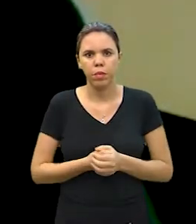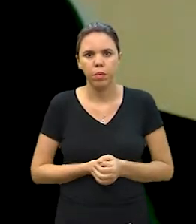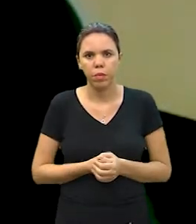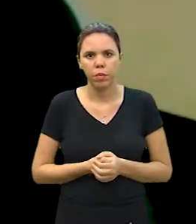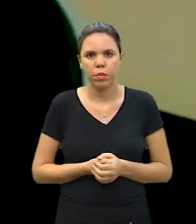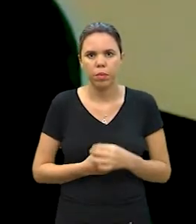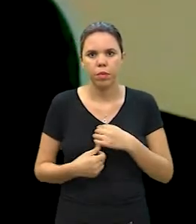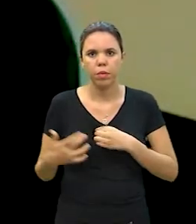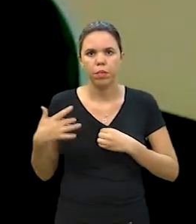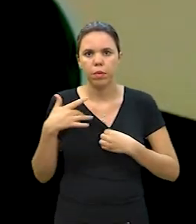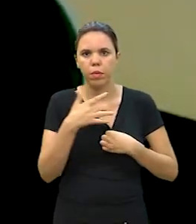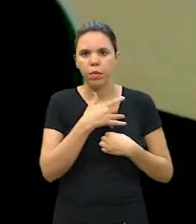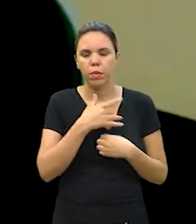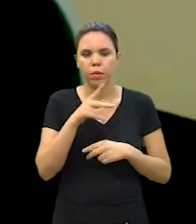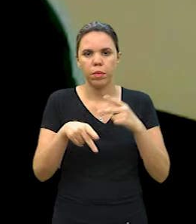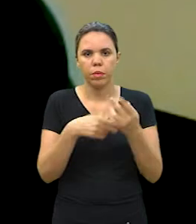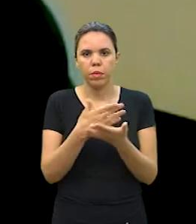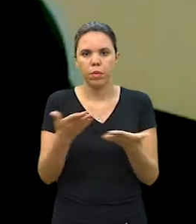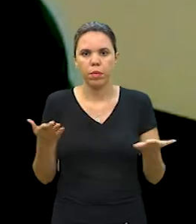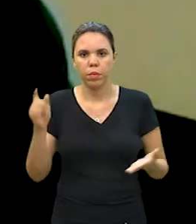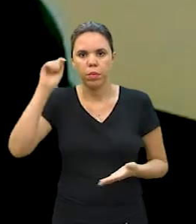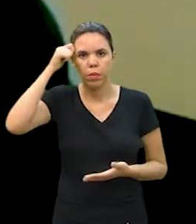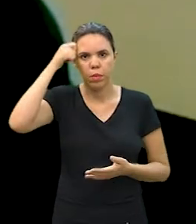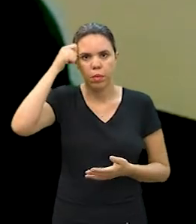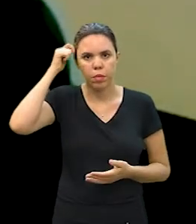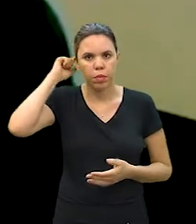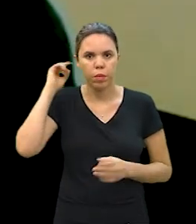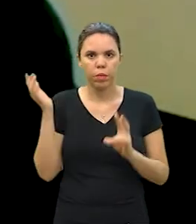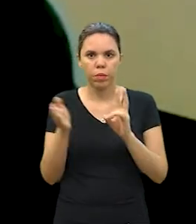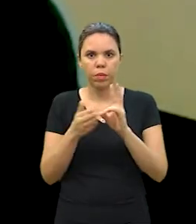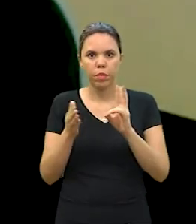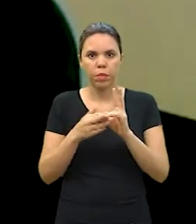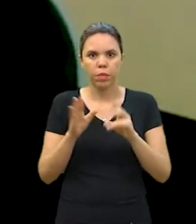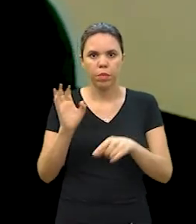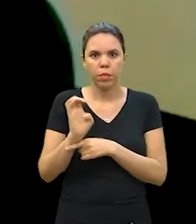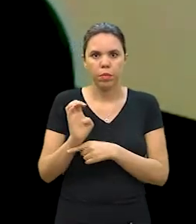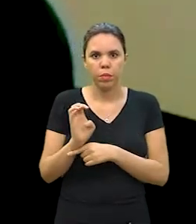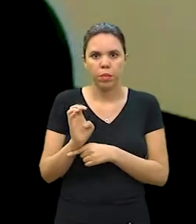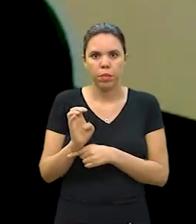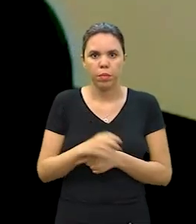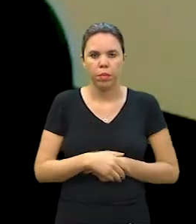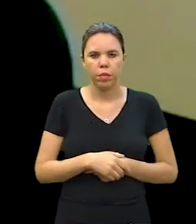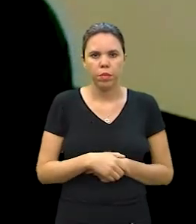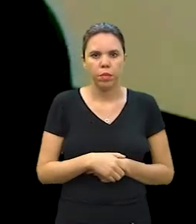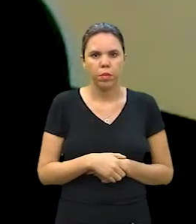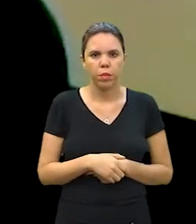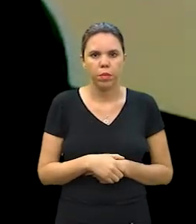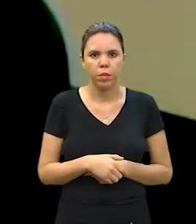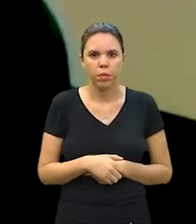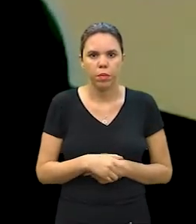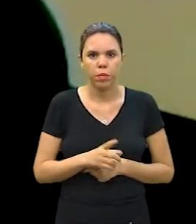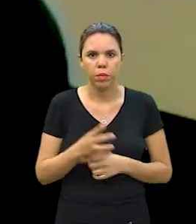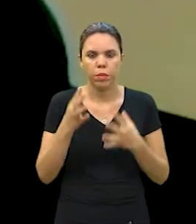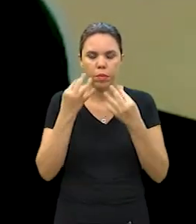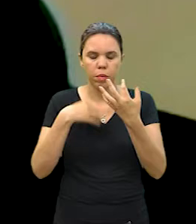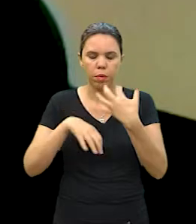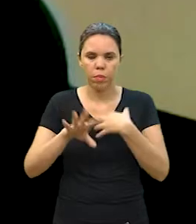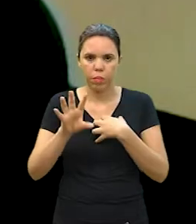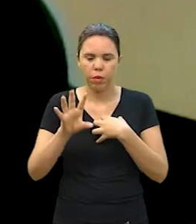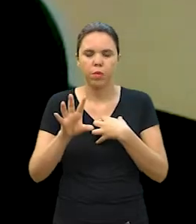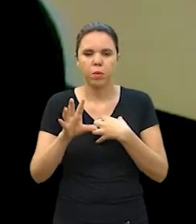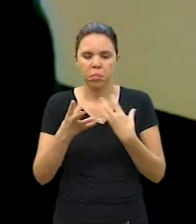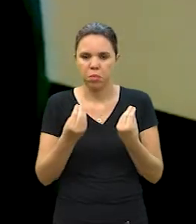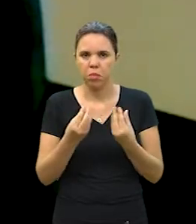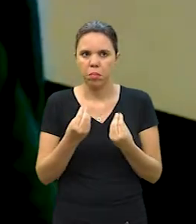atendimento na saúde, a população negra e indígena do nosso estado também. Então, é um olhar